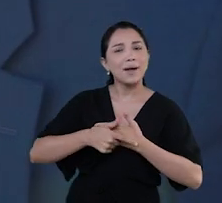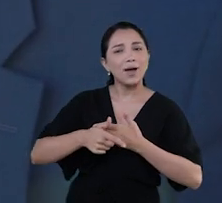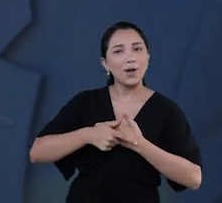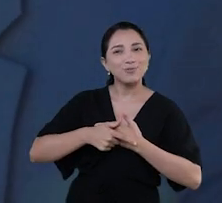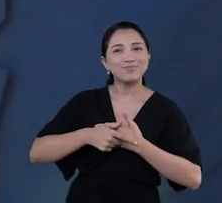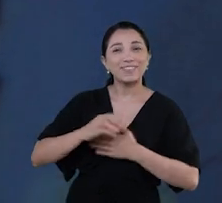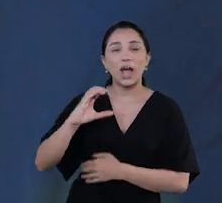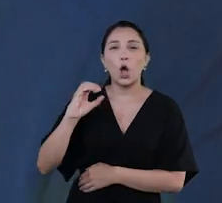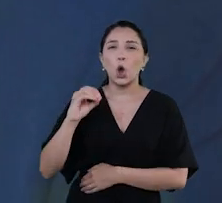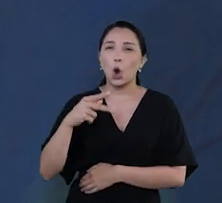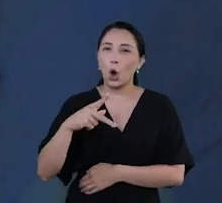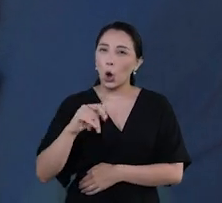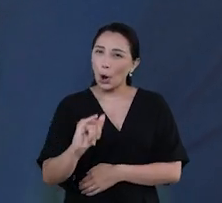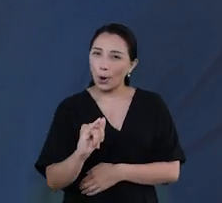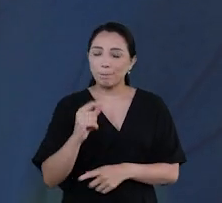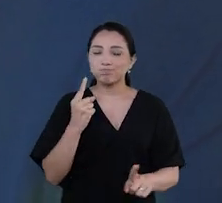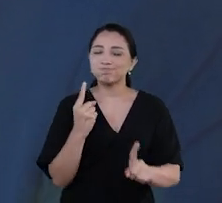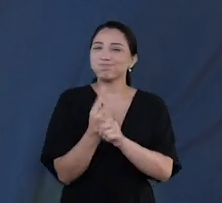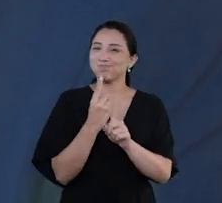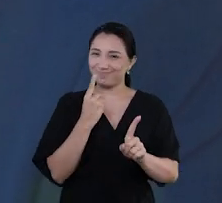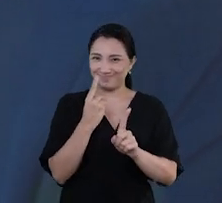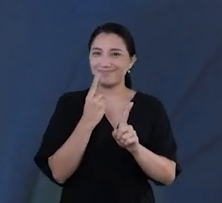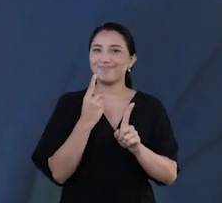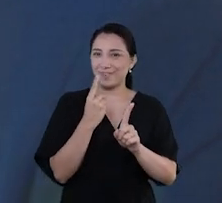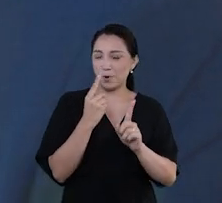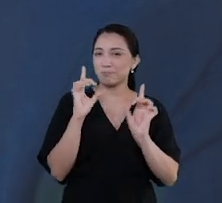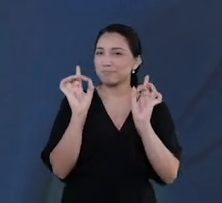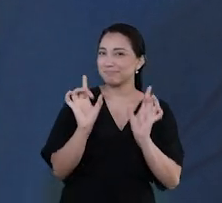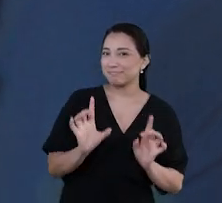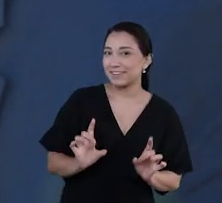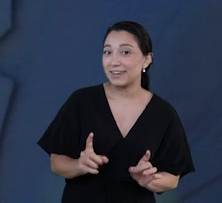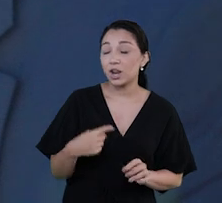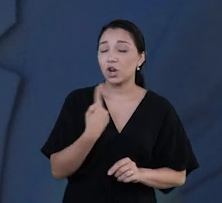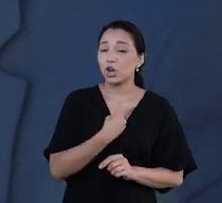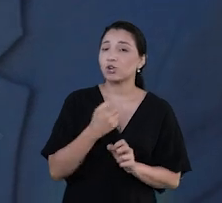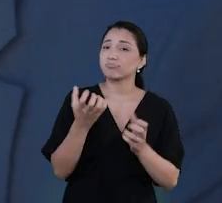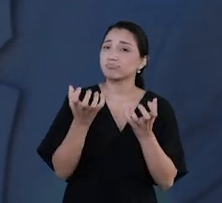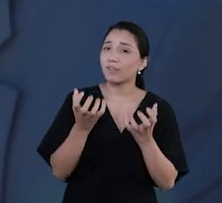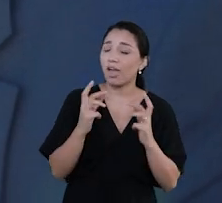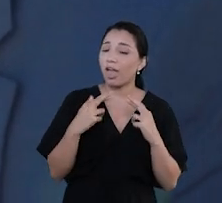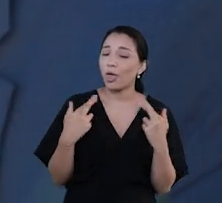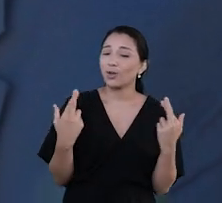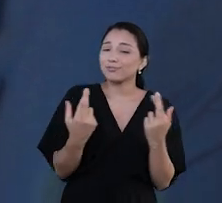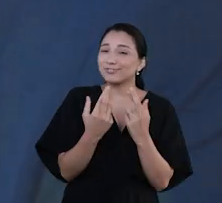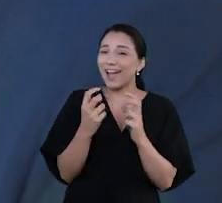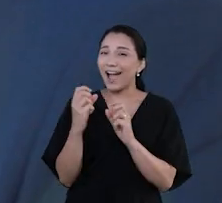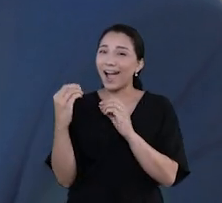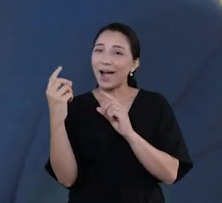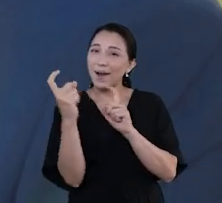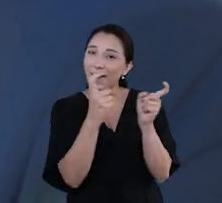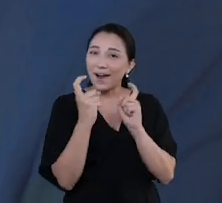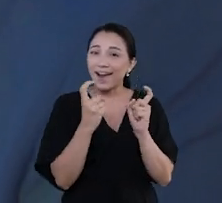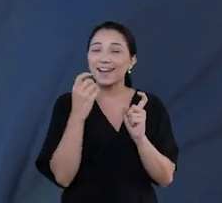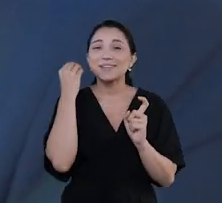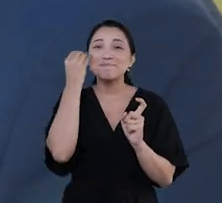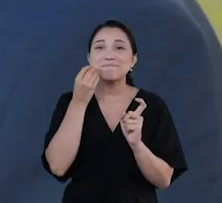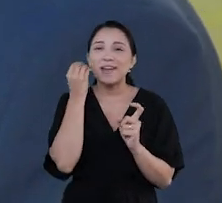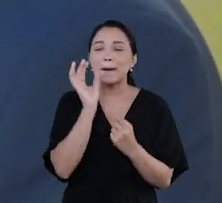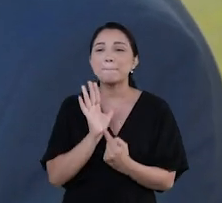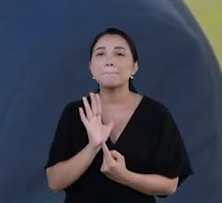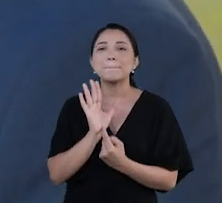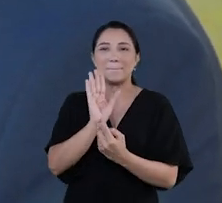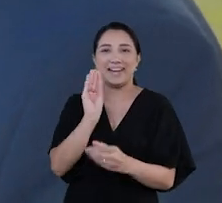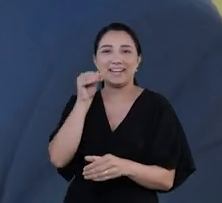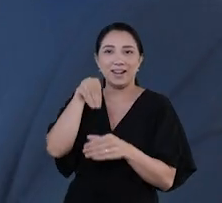simbólico em Belém e a gente quer reunir essas experiências em algumas áreas para que a gente possa apresentar na